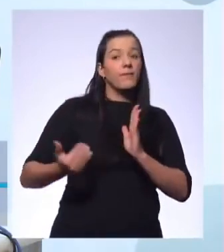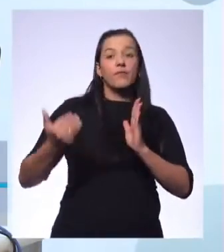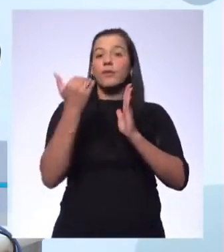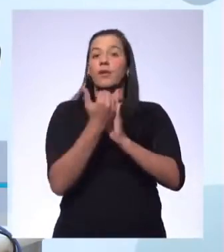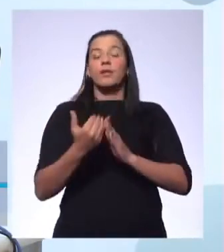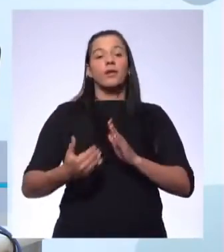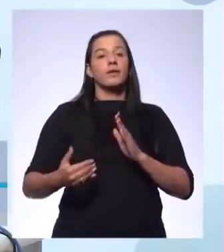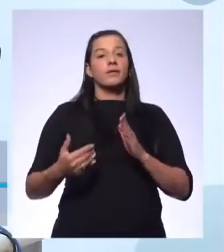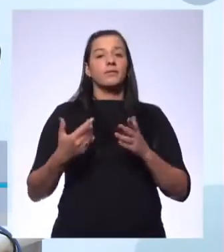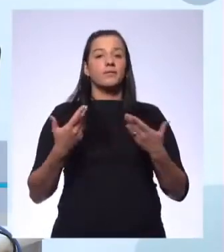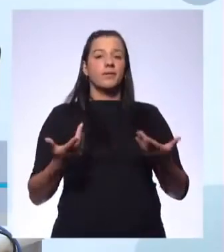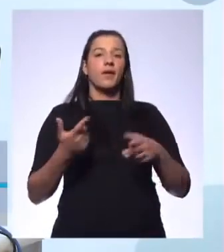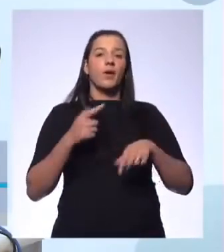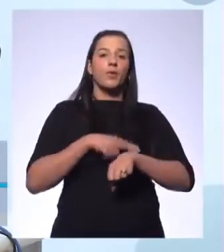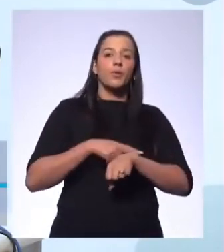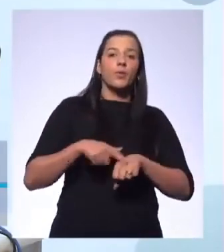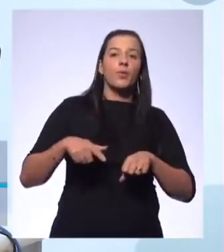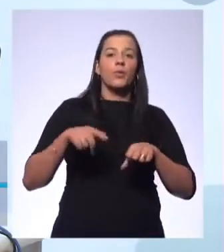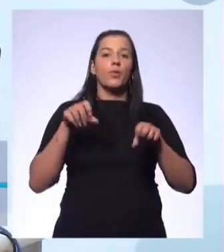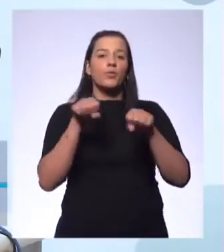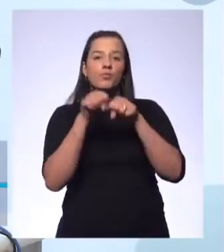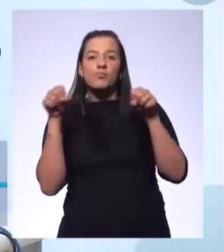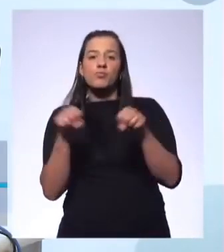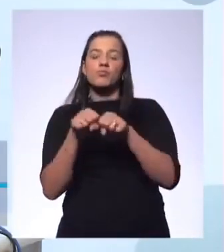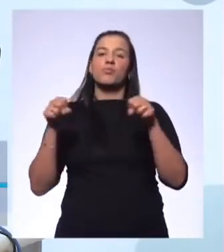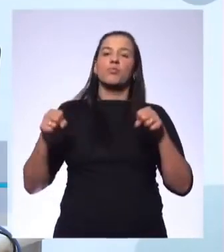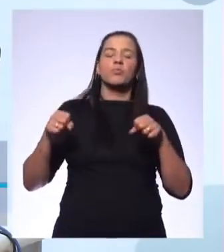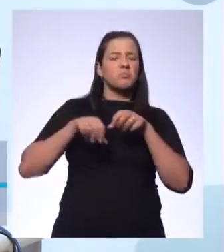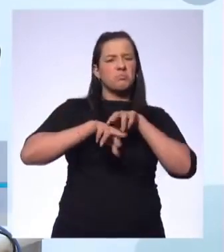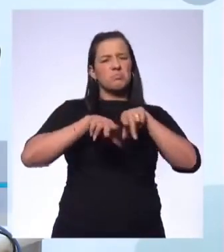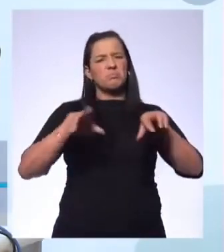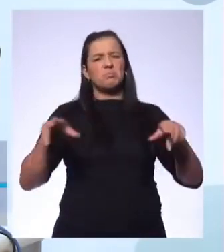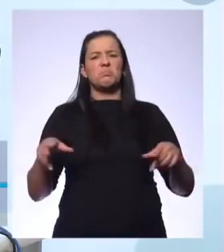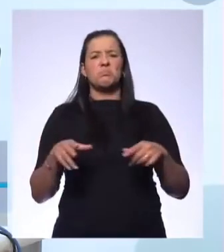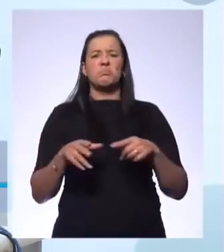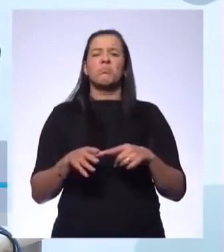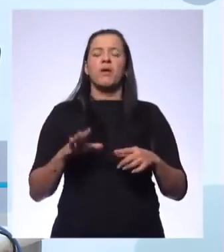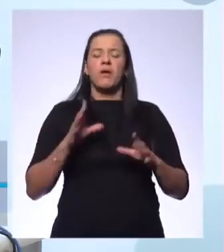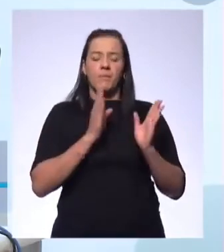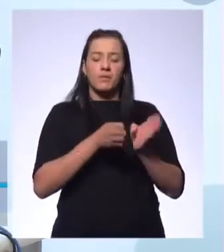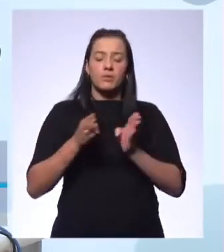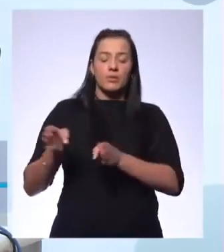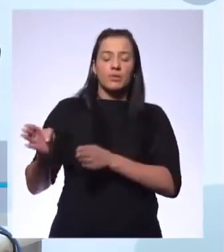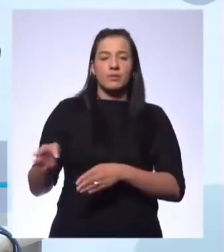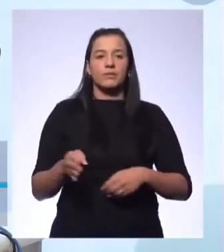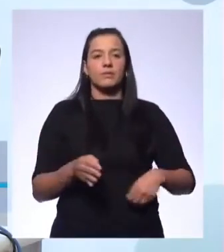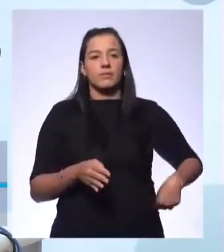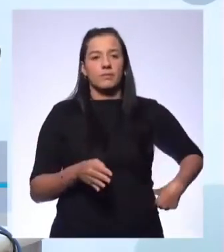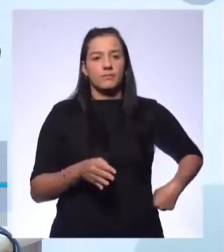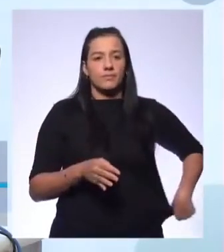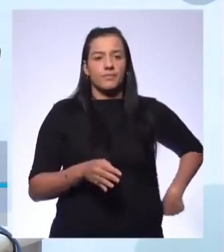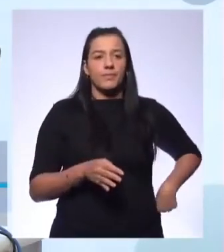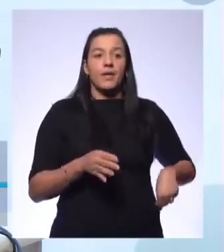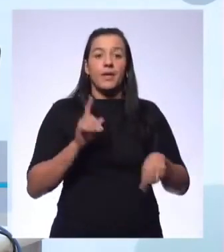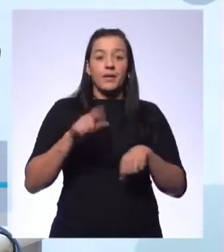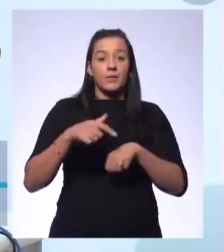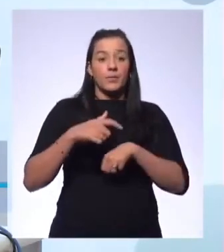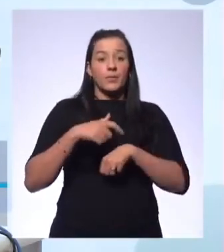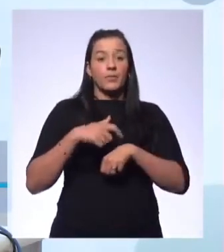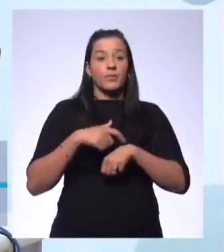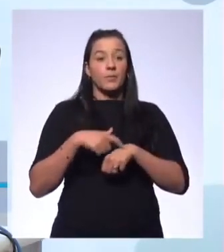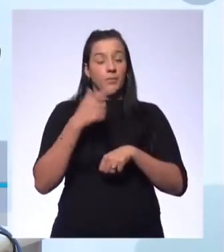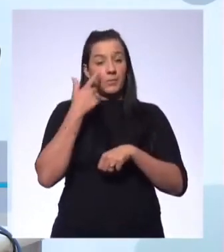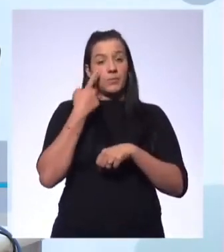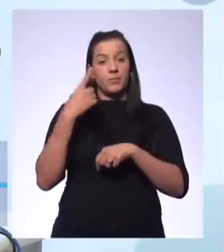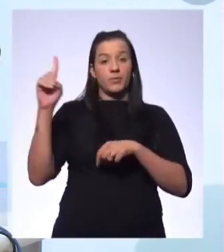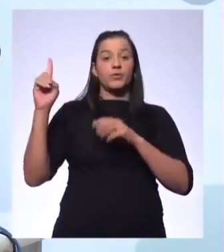protesto, ludismo, que quebra a máquina, né? Já é um movimento mais organizado. E, com o tempo, a gente vai ver a nossa última